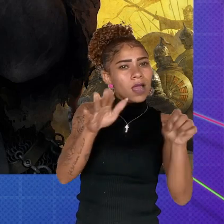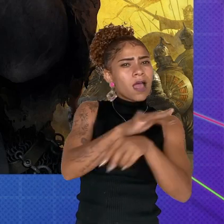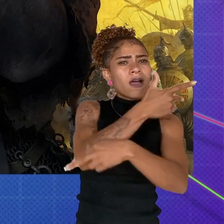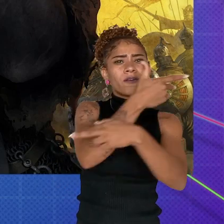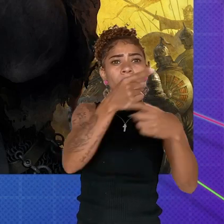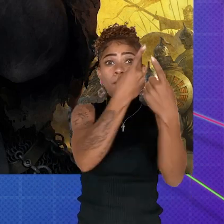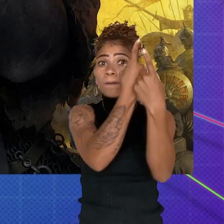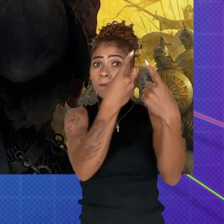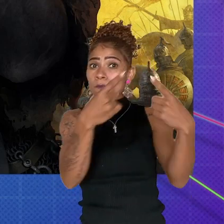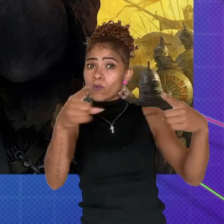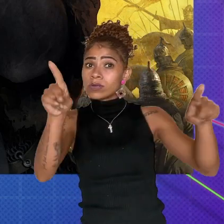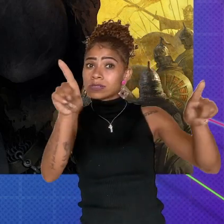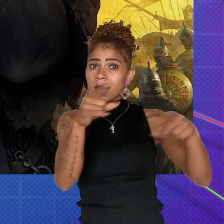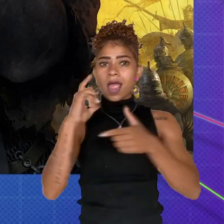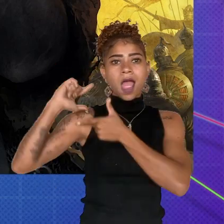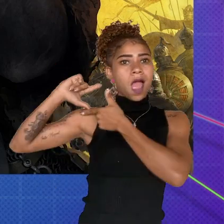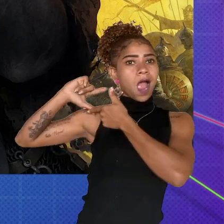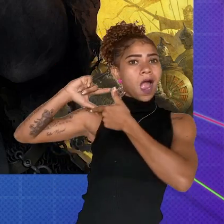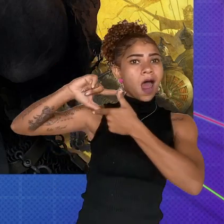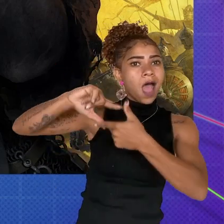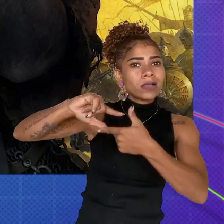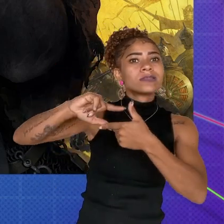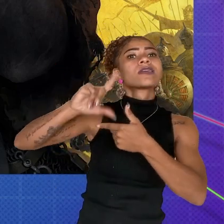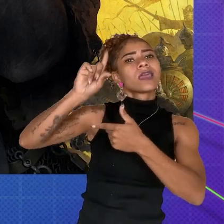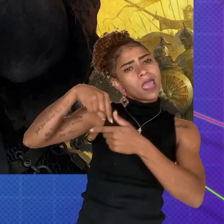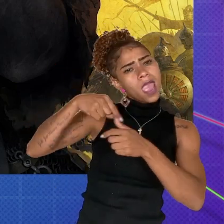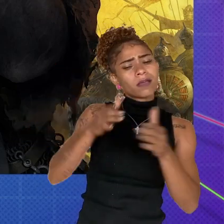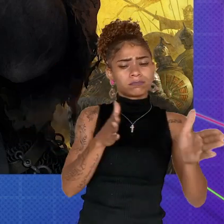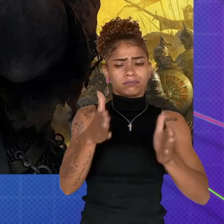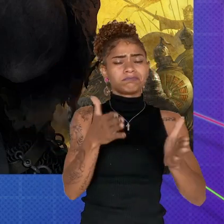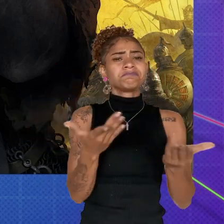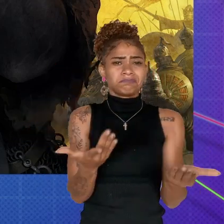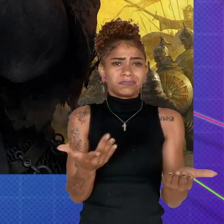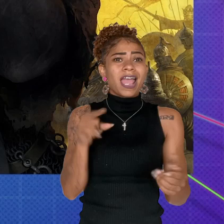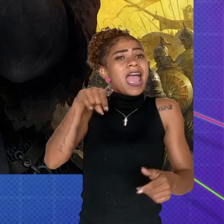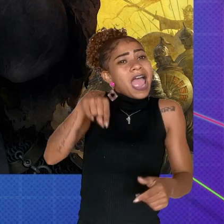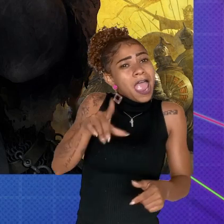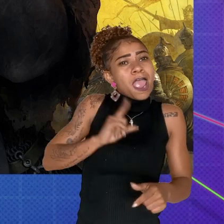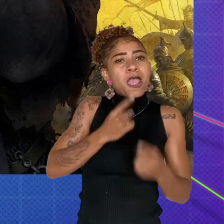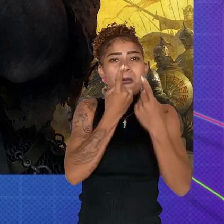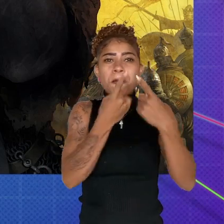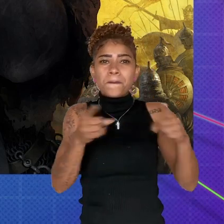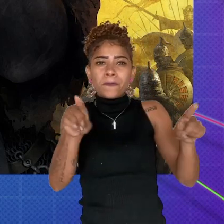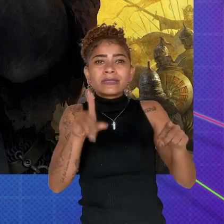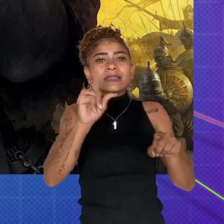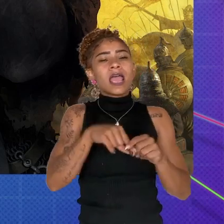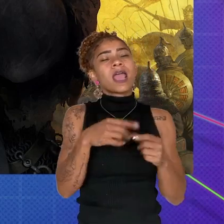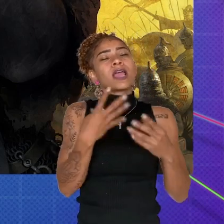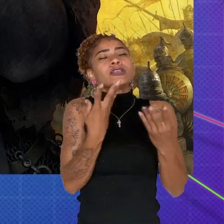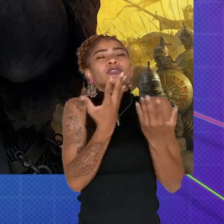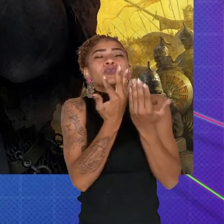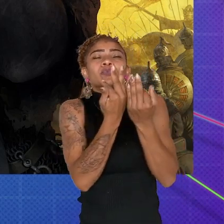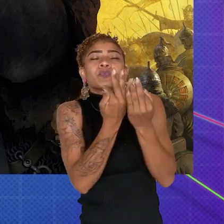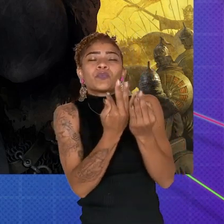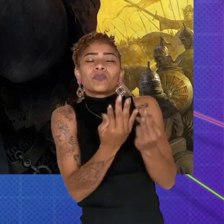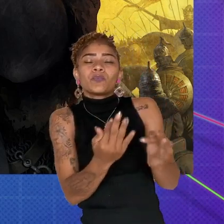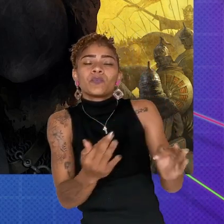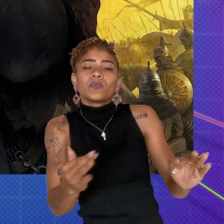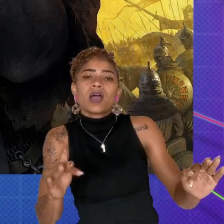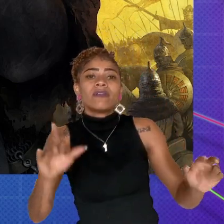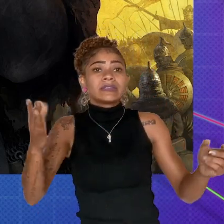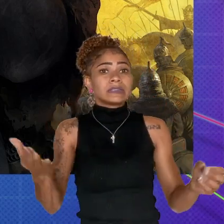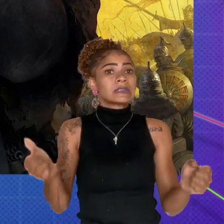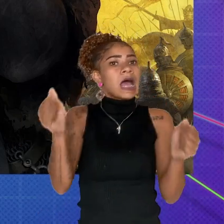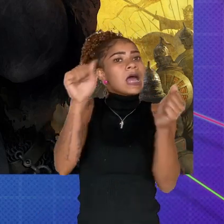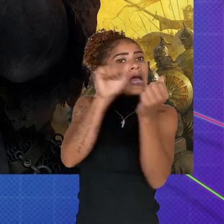é composta por música clássica e tradicional, que é adequada para a época em que se passa. As músicas são suaves e melancólicas e se